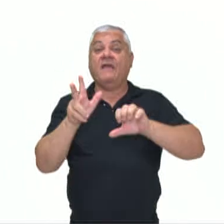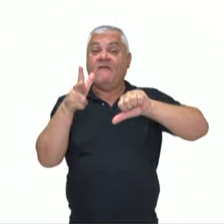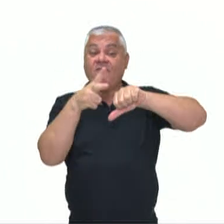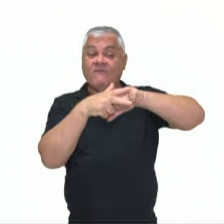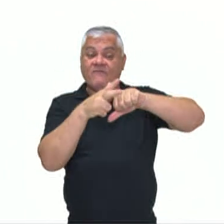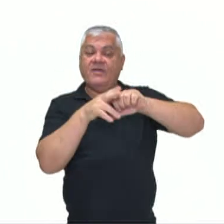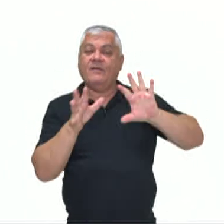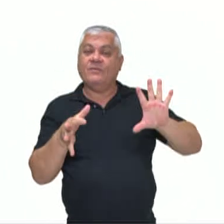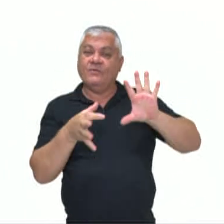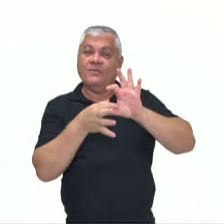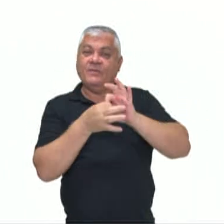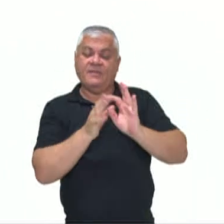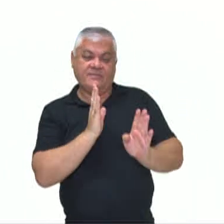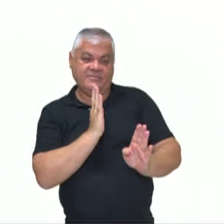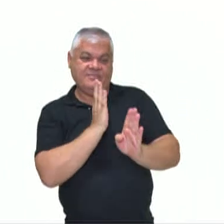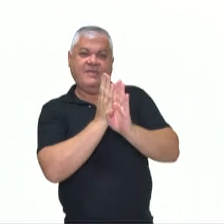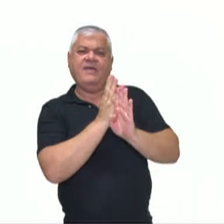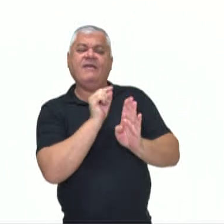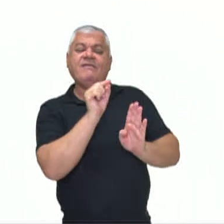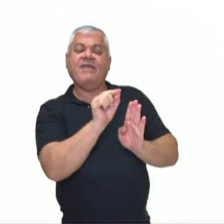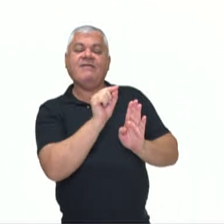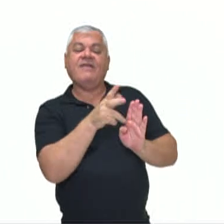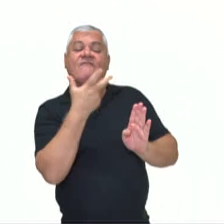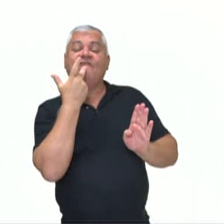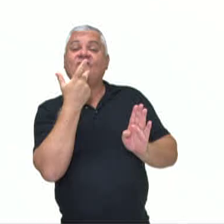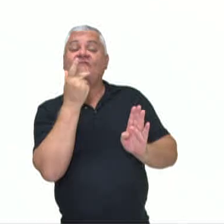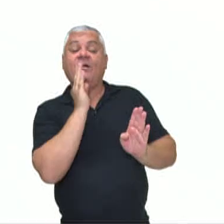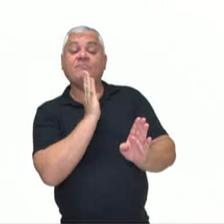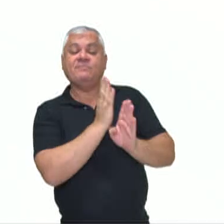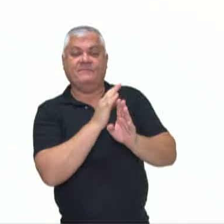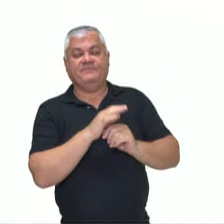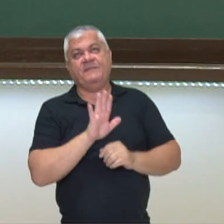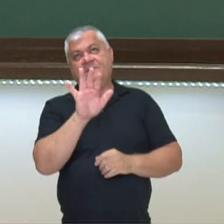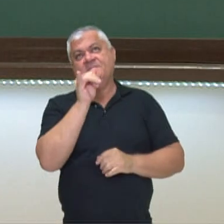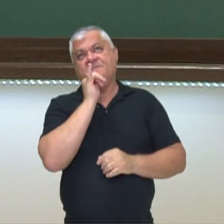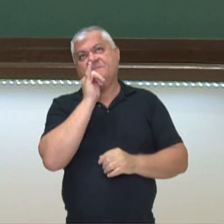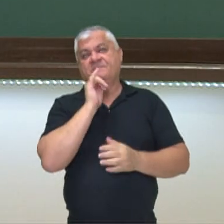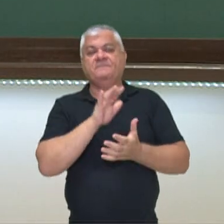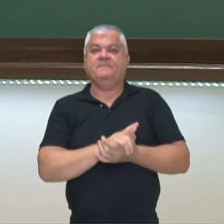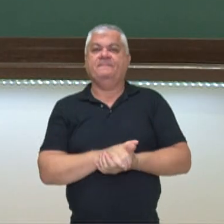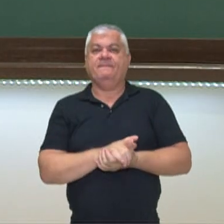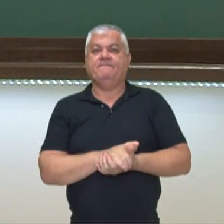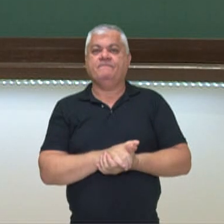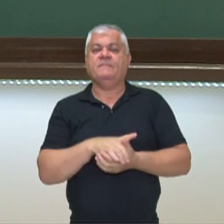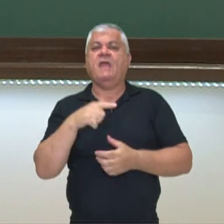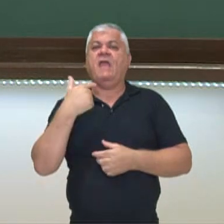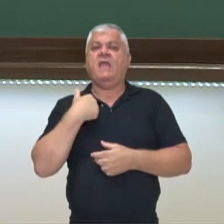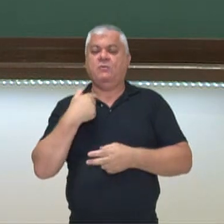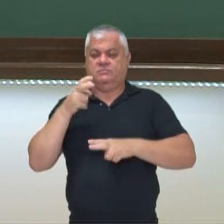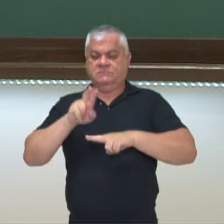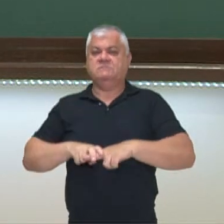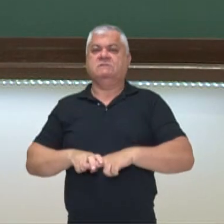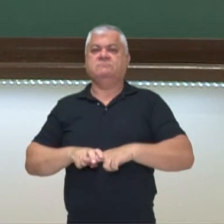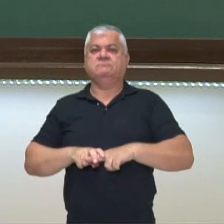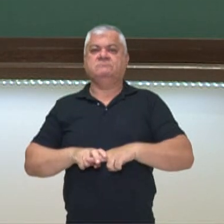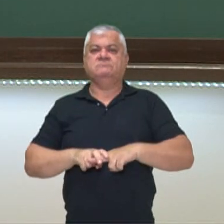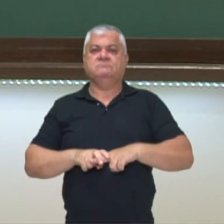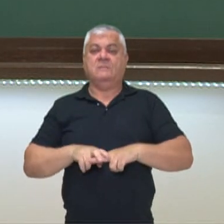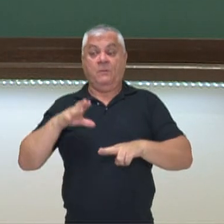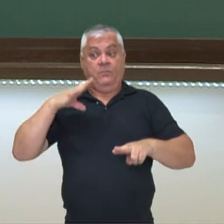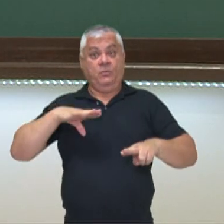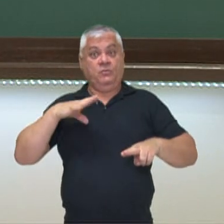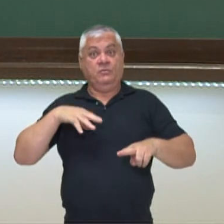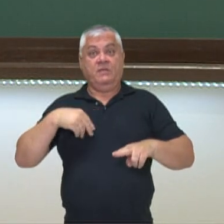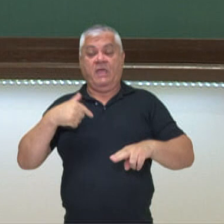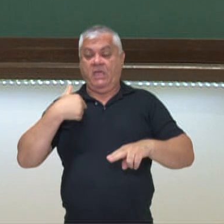permitem identificar quem exerceu a função. Então, por exemplo, eu falo em português, eu sentei. Mas se eu tirasse